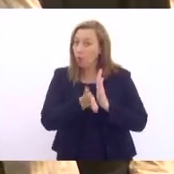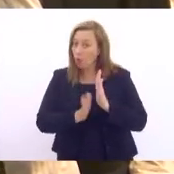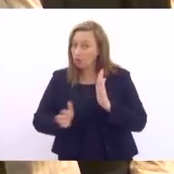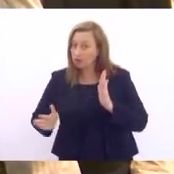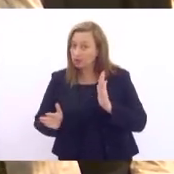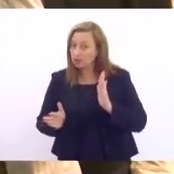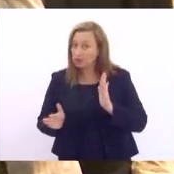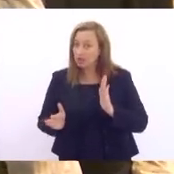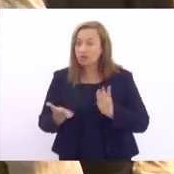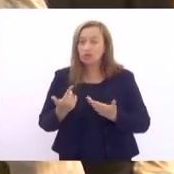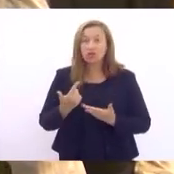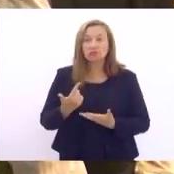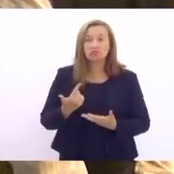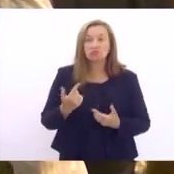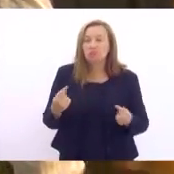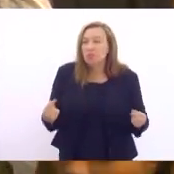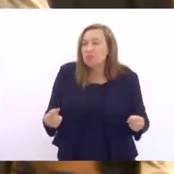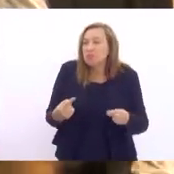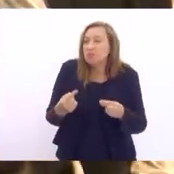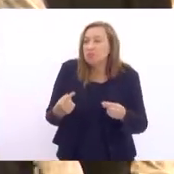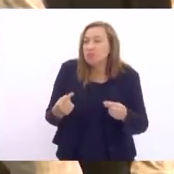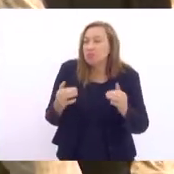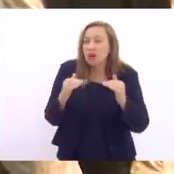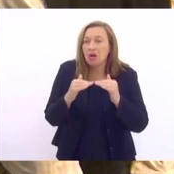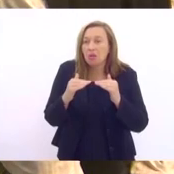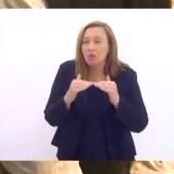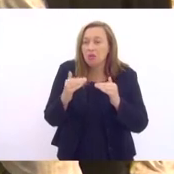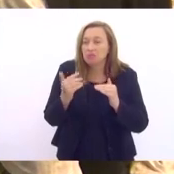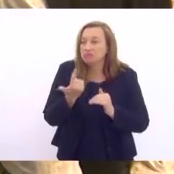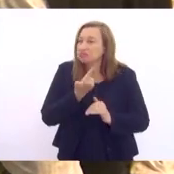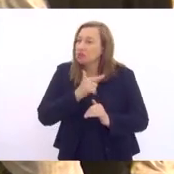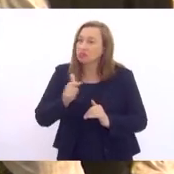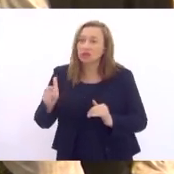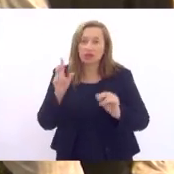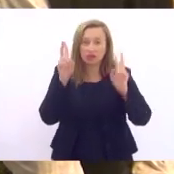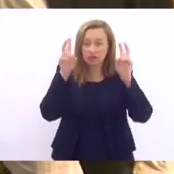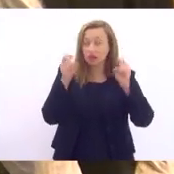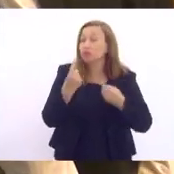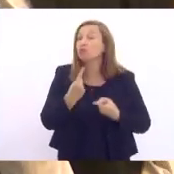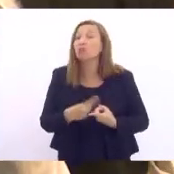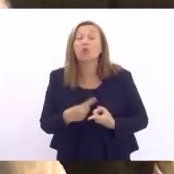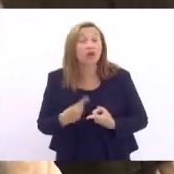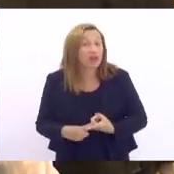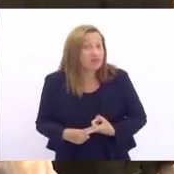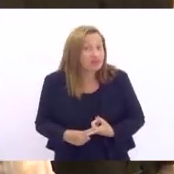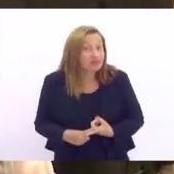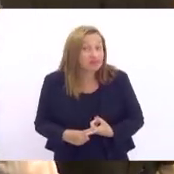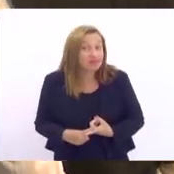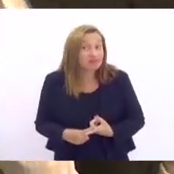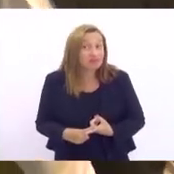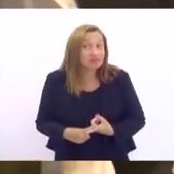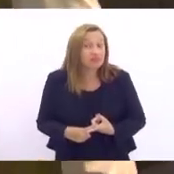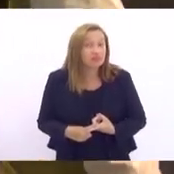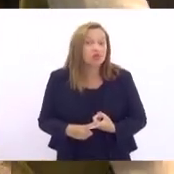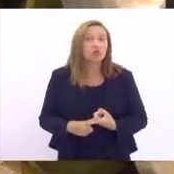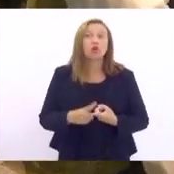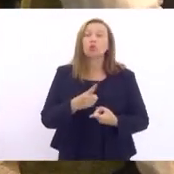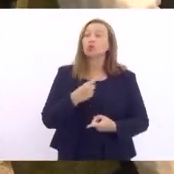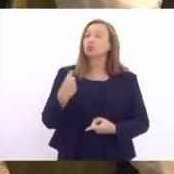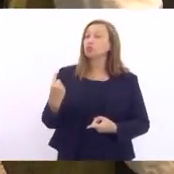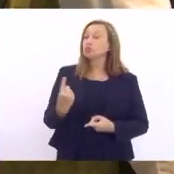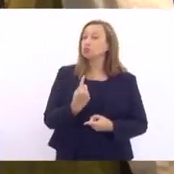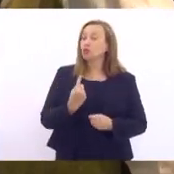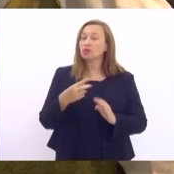acordo em relação a essa questão. Por quê? O nosso regimento interno,